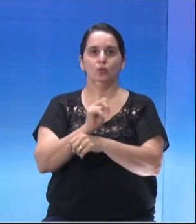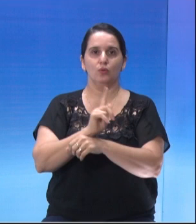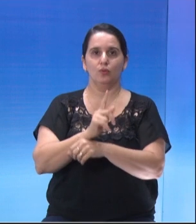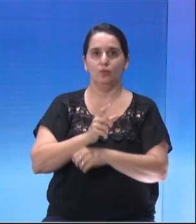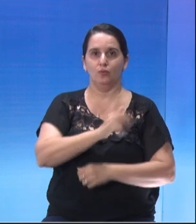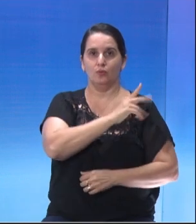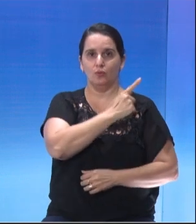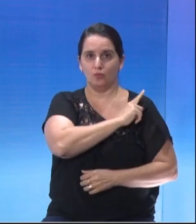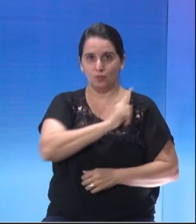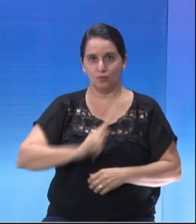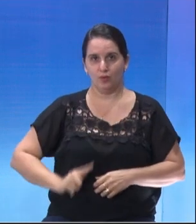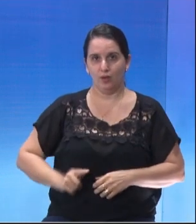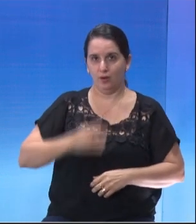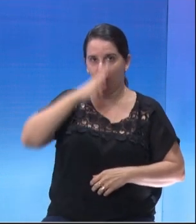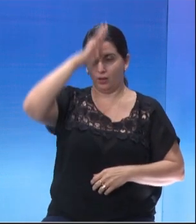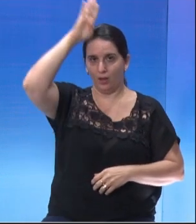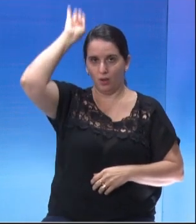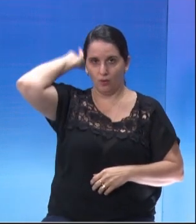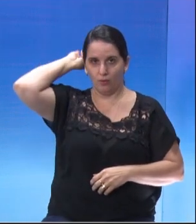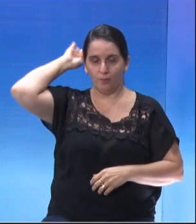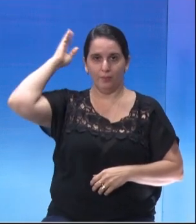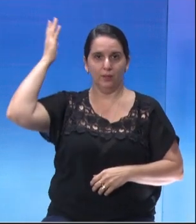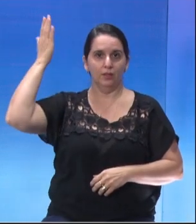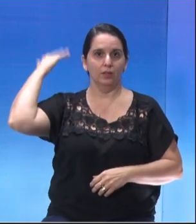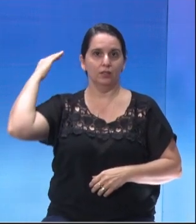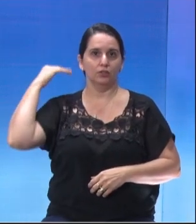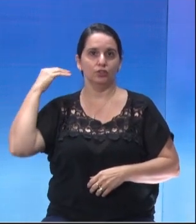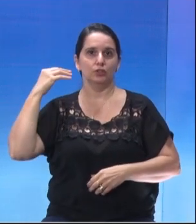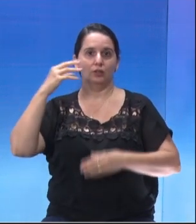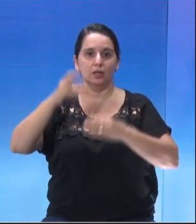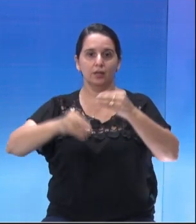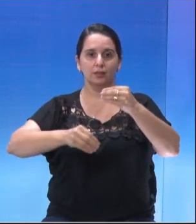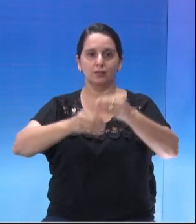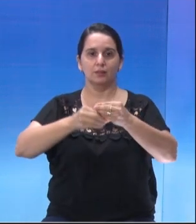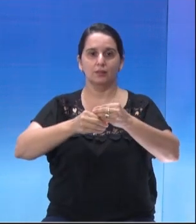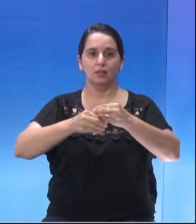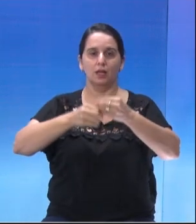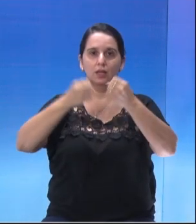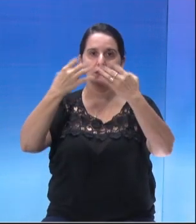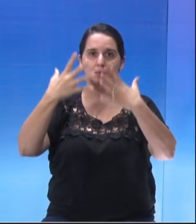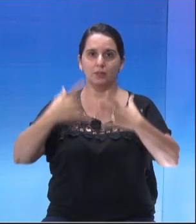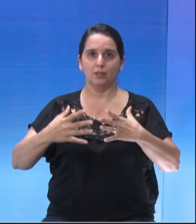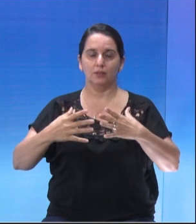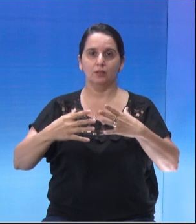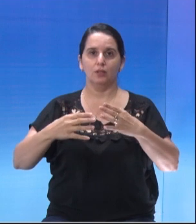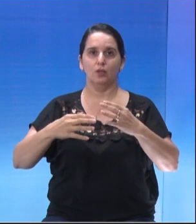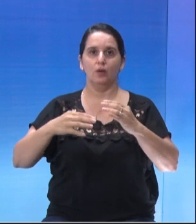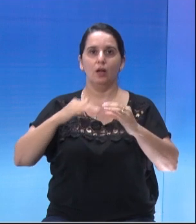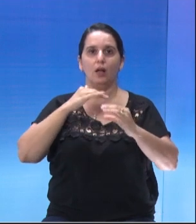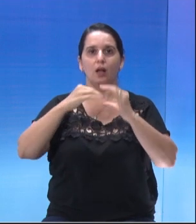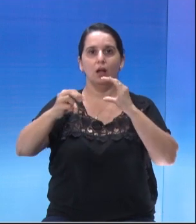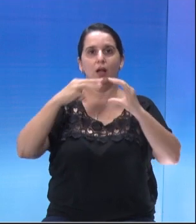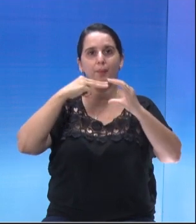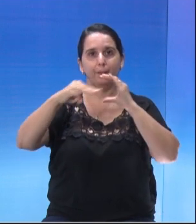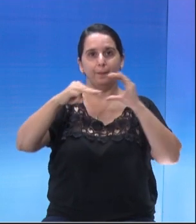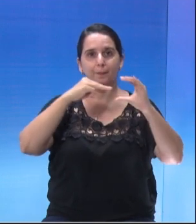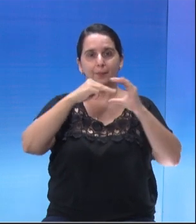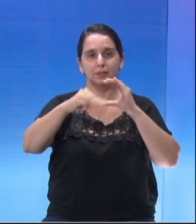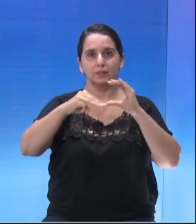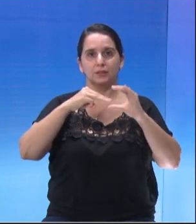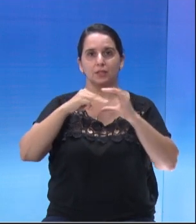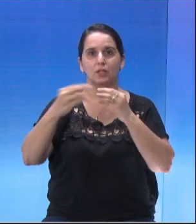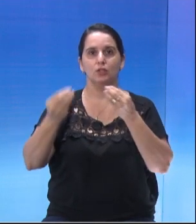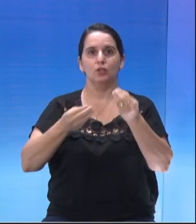o hábito de acrescentar comentários e repassá-lo adiante, procedimento equivalente ao compartilhamento de informações nas redes